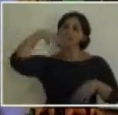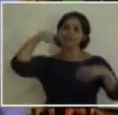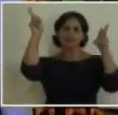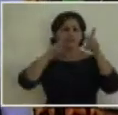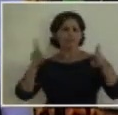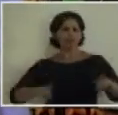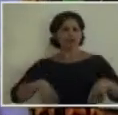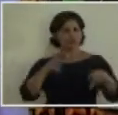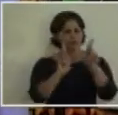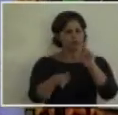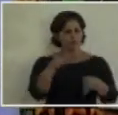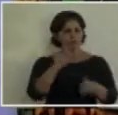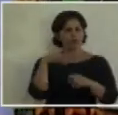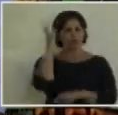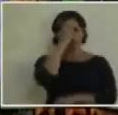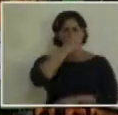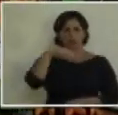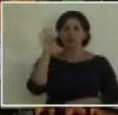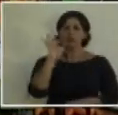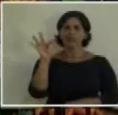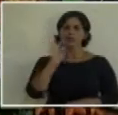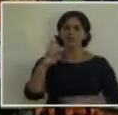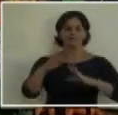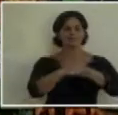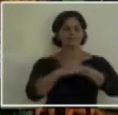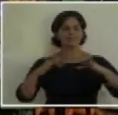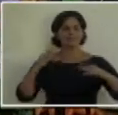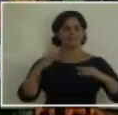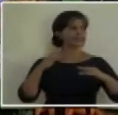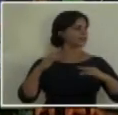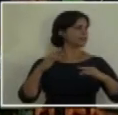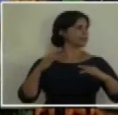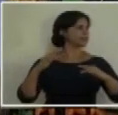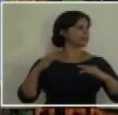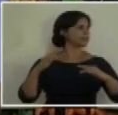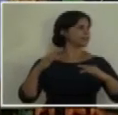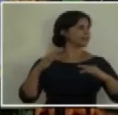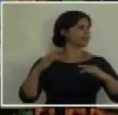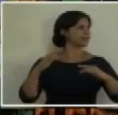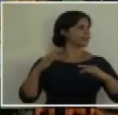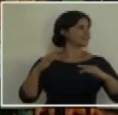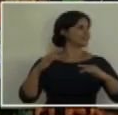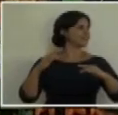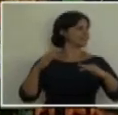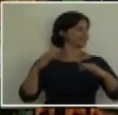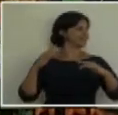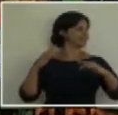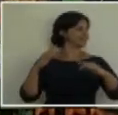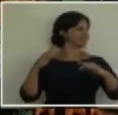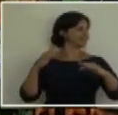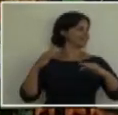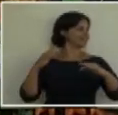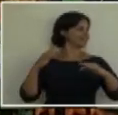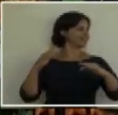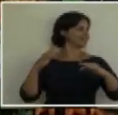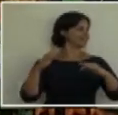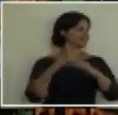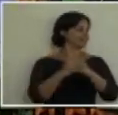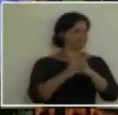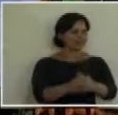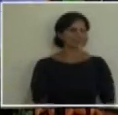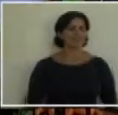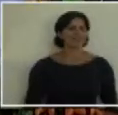de Teresópolis. Olha, escute isso. Se tem um lugar que Deus mora, é em Teresópolis. Eu vejo Deus nessa cidade. Eu tenho uma